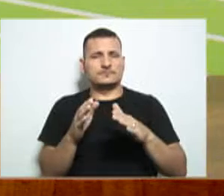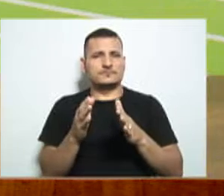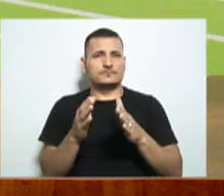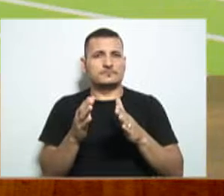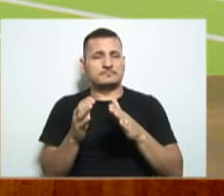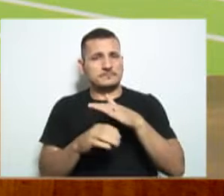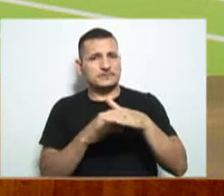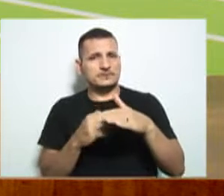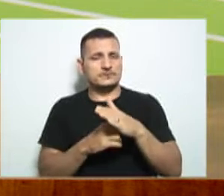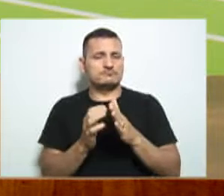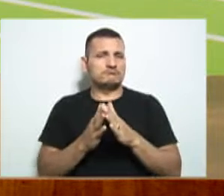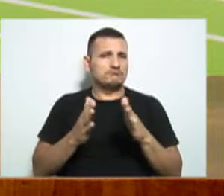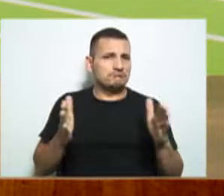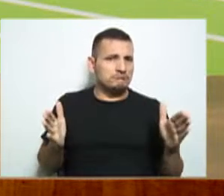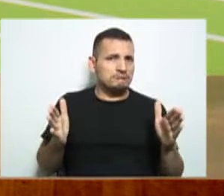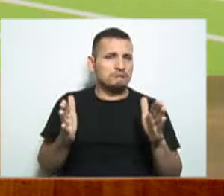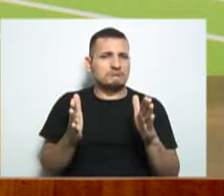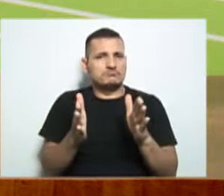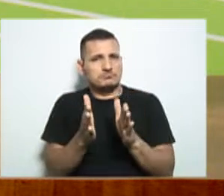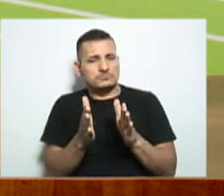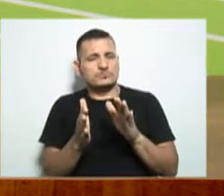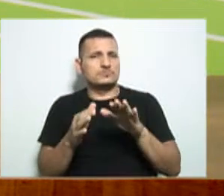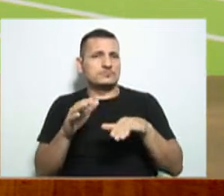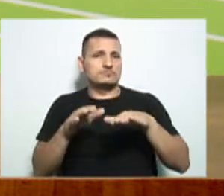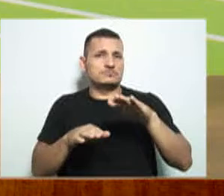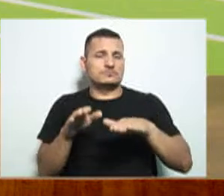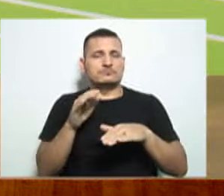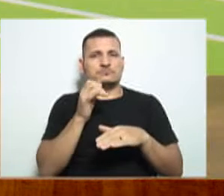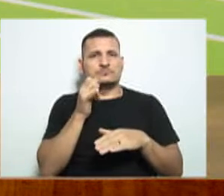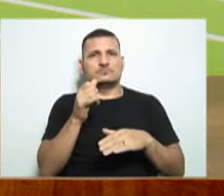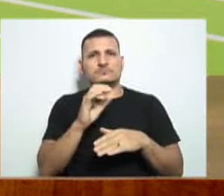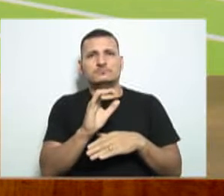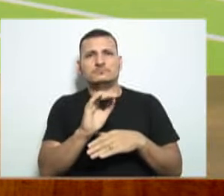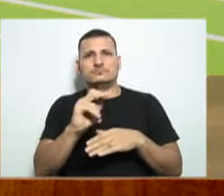e da cooperativa, se for uma cooperativa